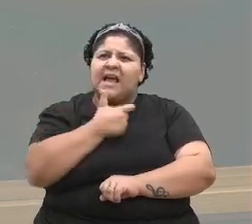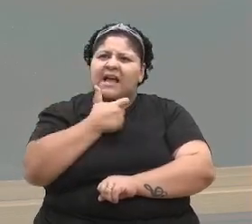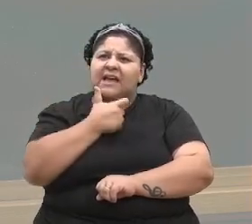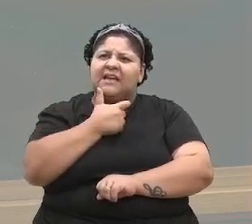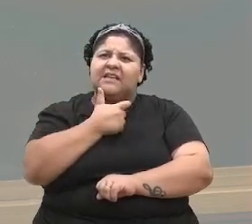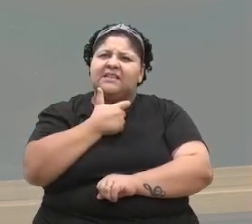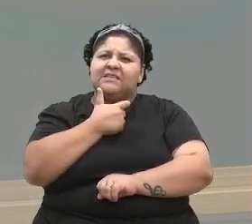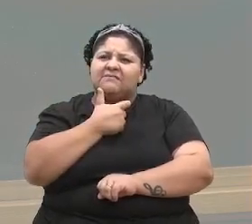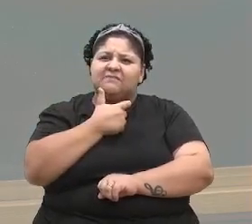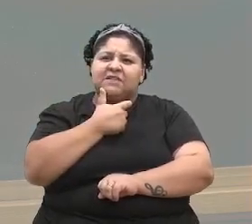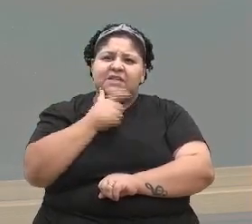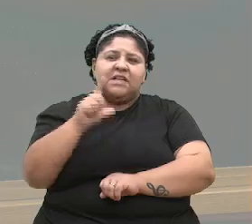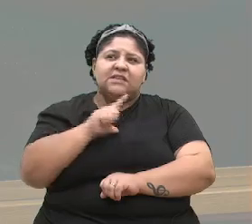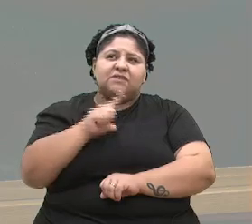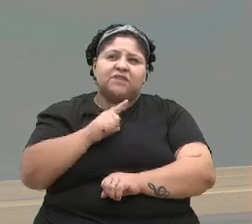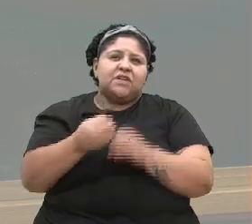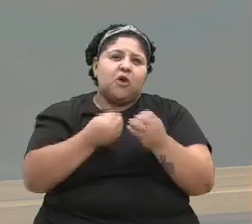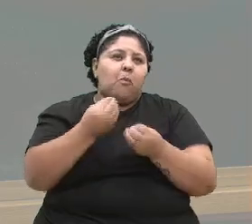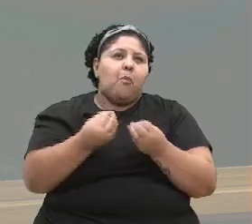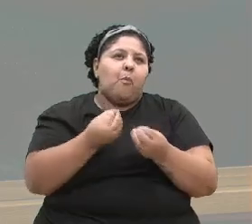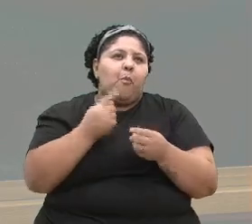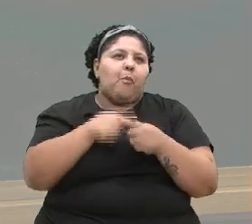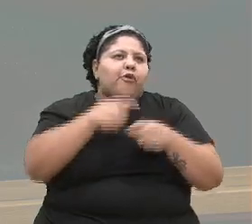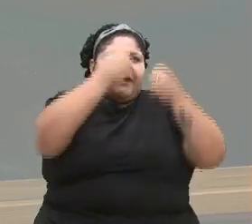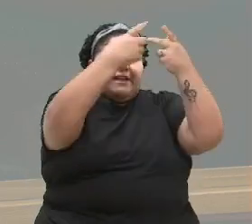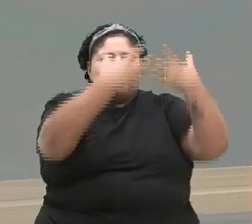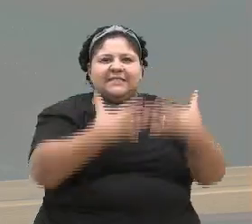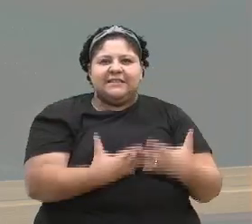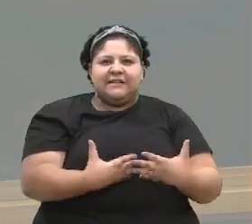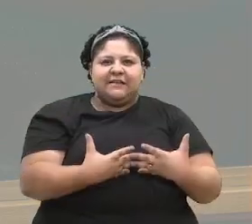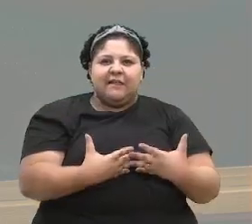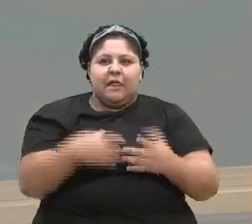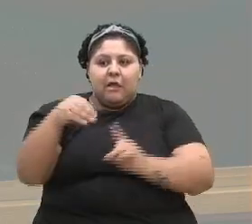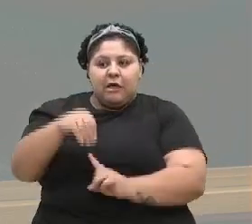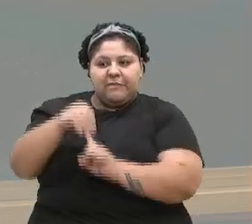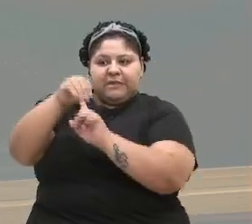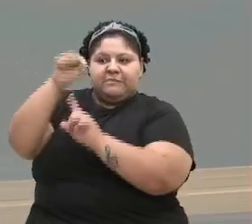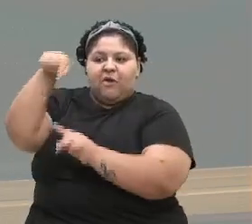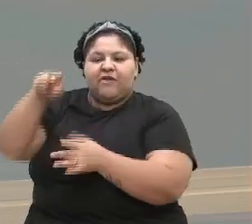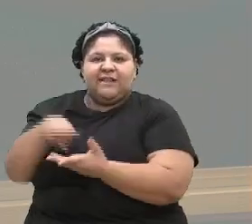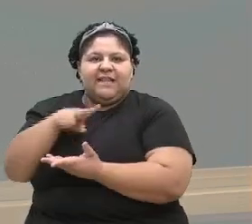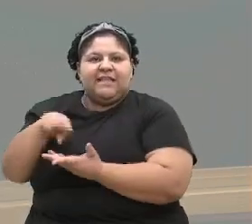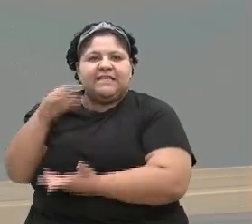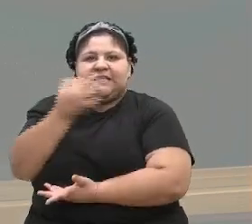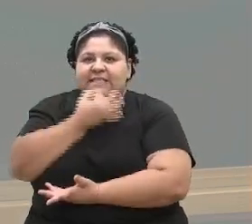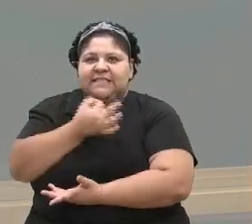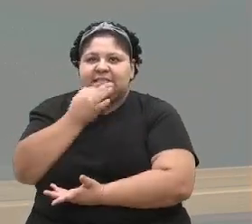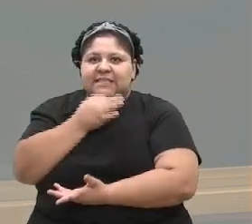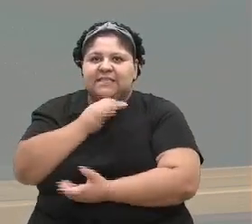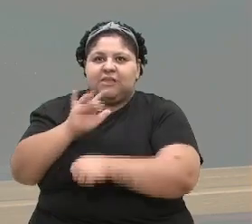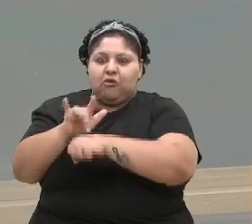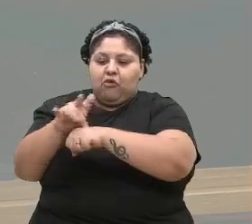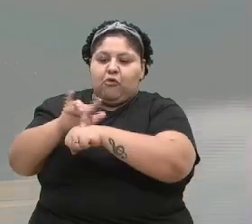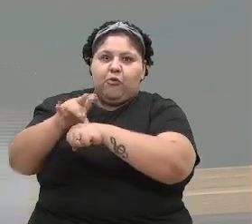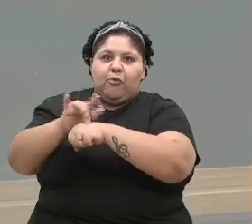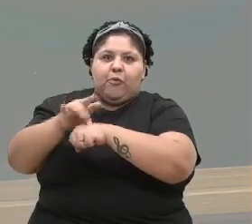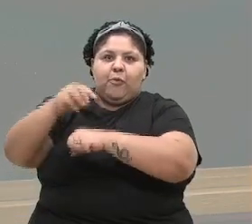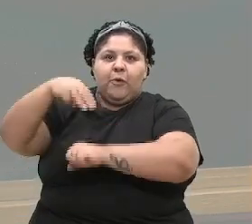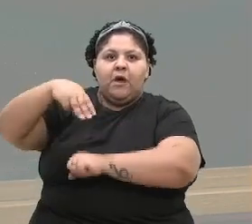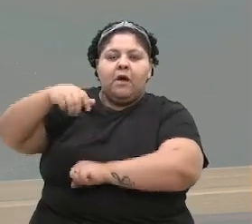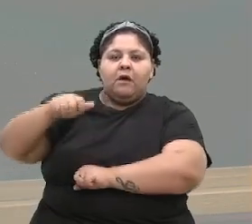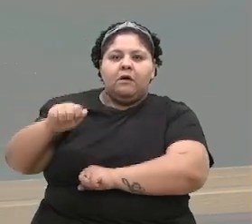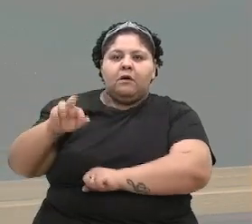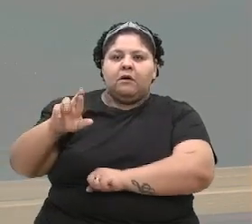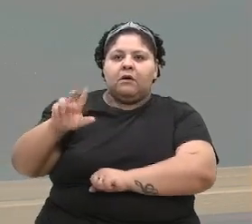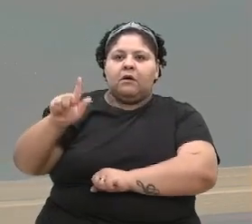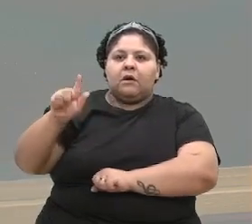a apresentação, uma pioneira da dança em Caxias, o Ballet Margot, que existe até hoje,